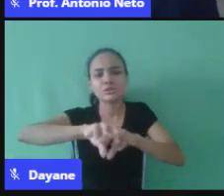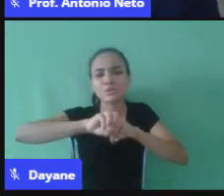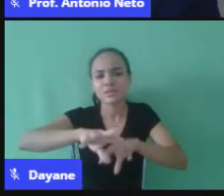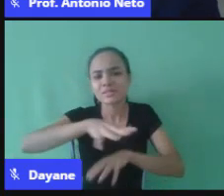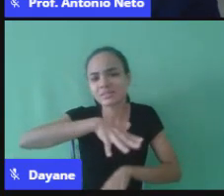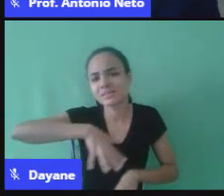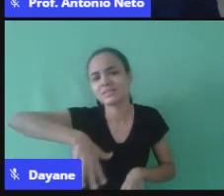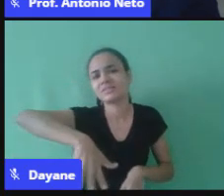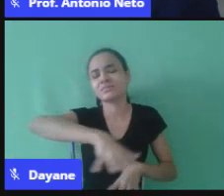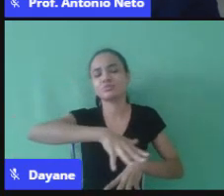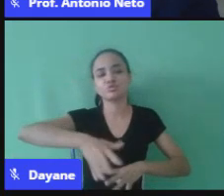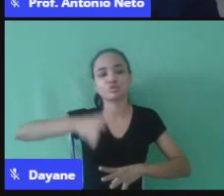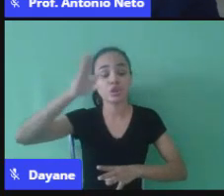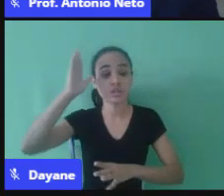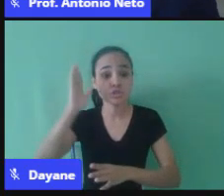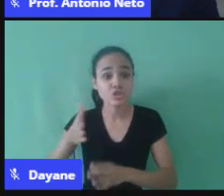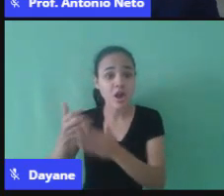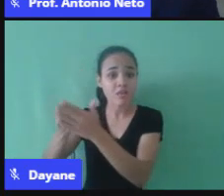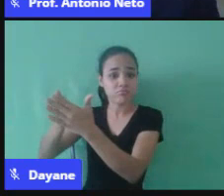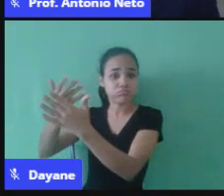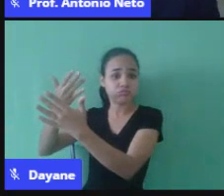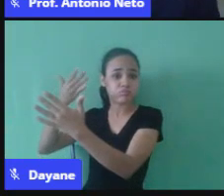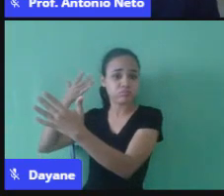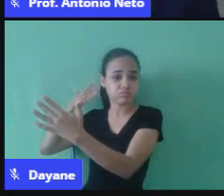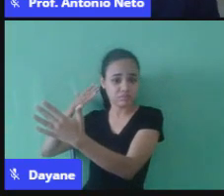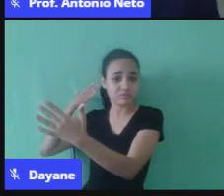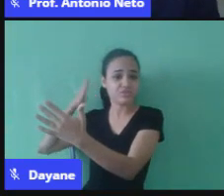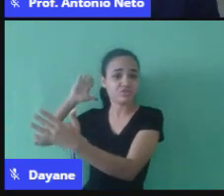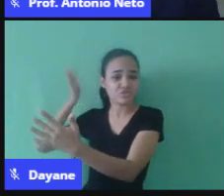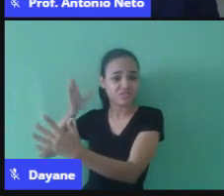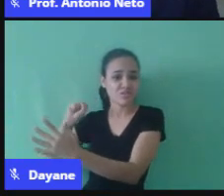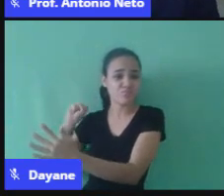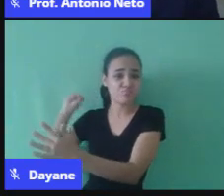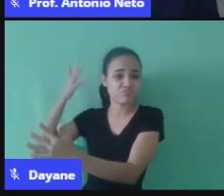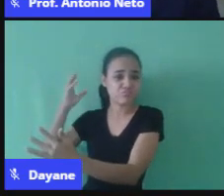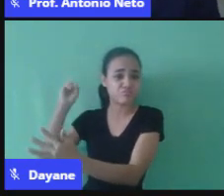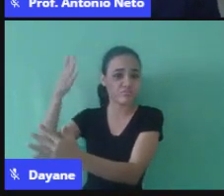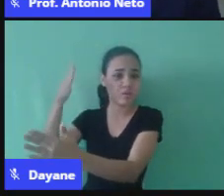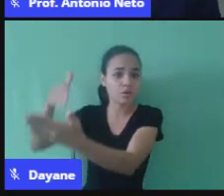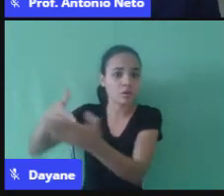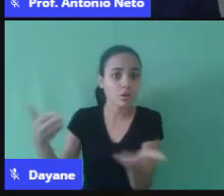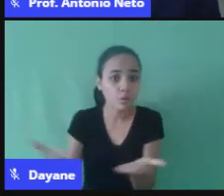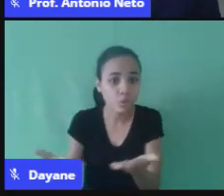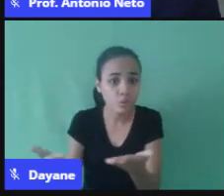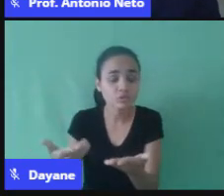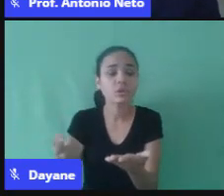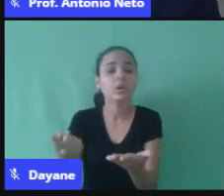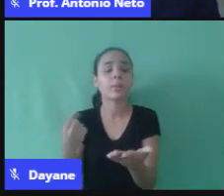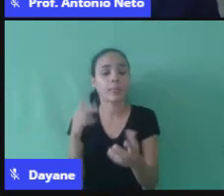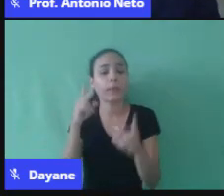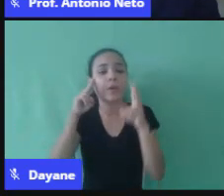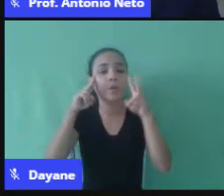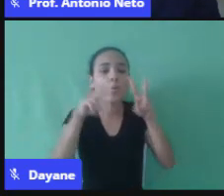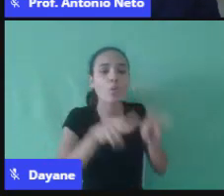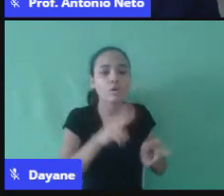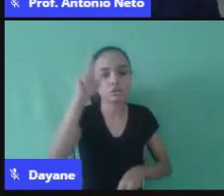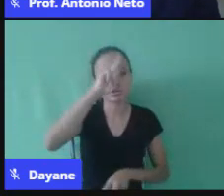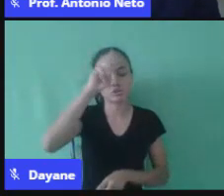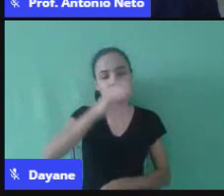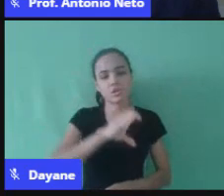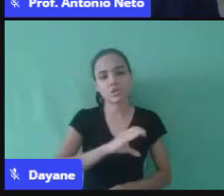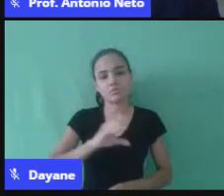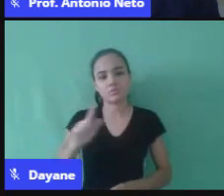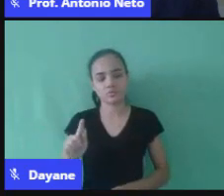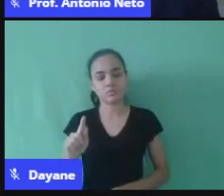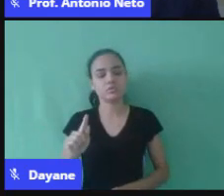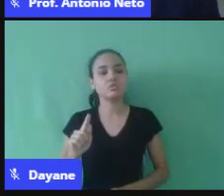brasileira já passou e passa, e olhando para a história de Campo Grande, que é objeto da nossa